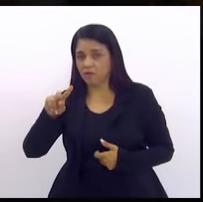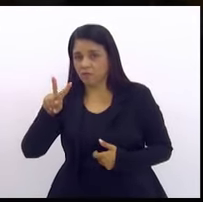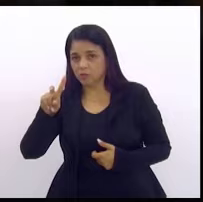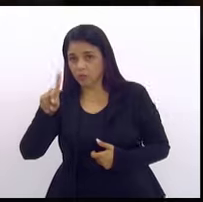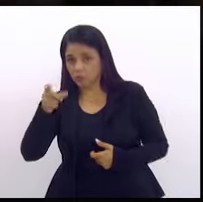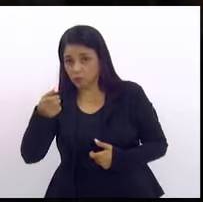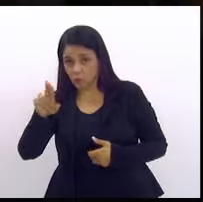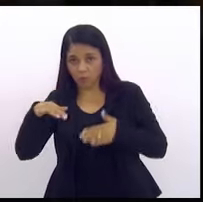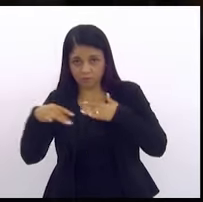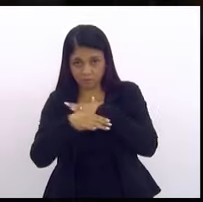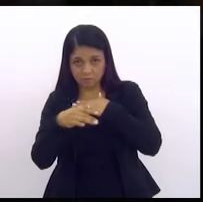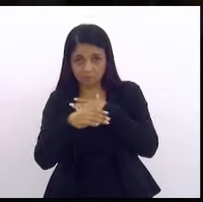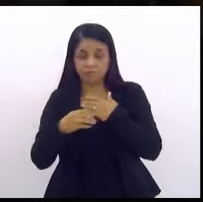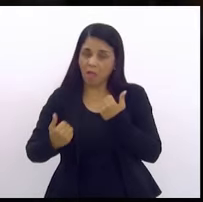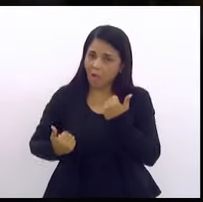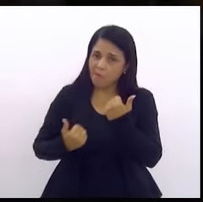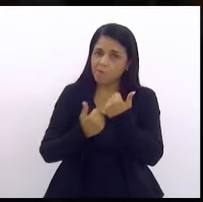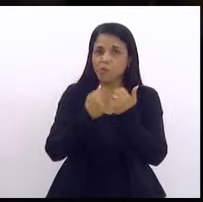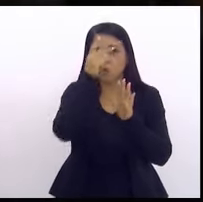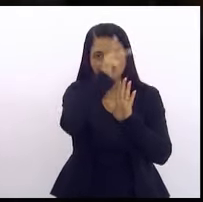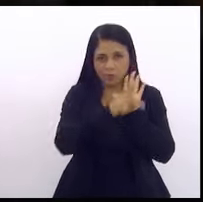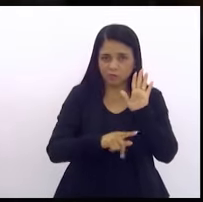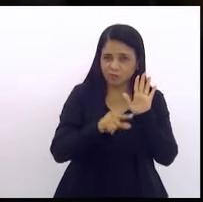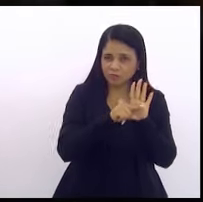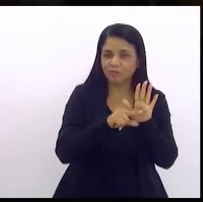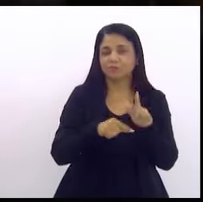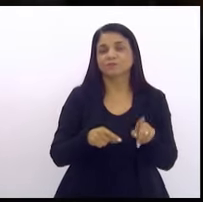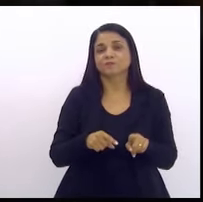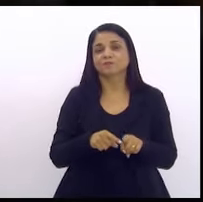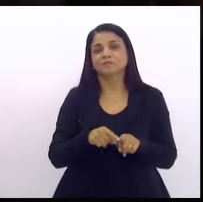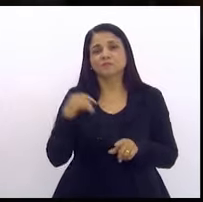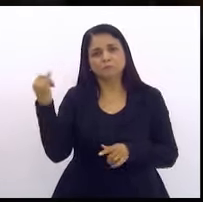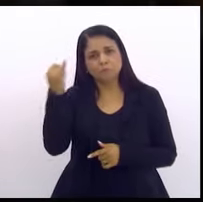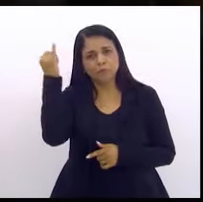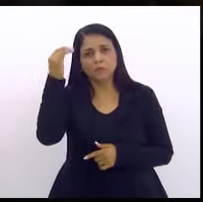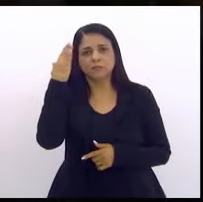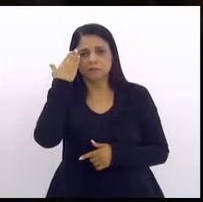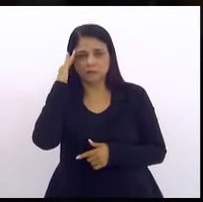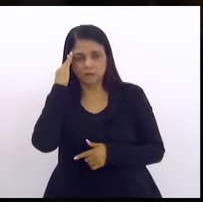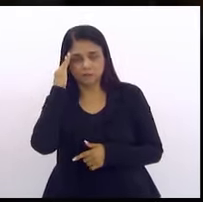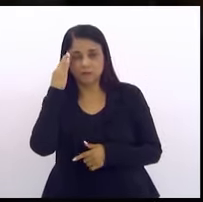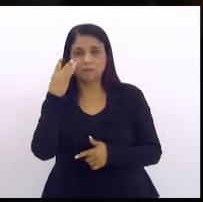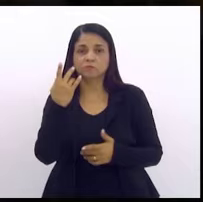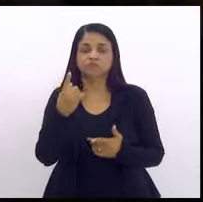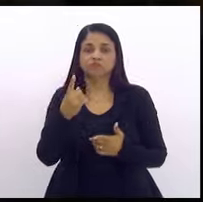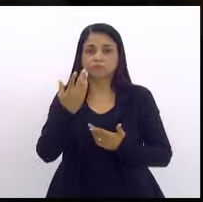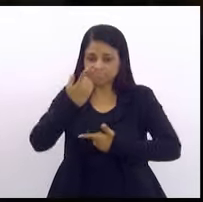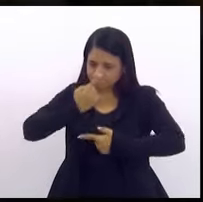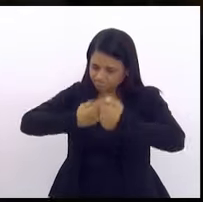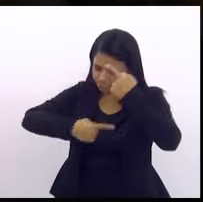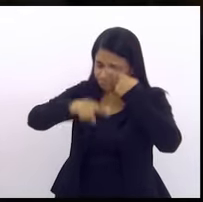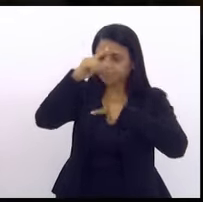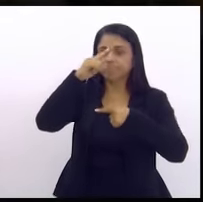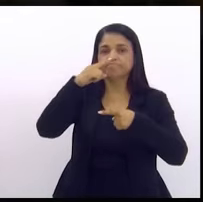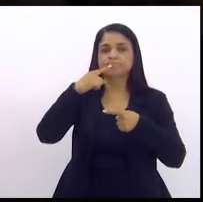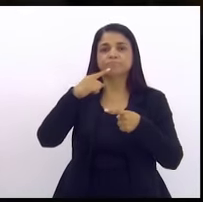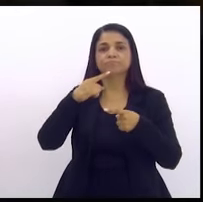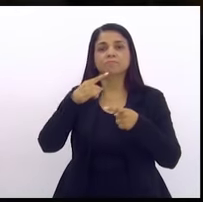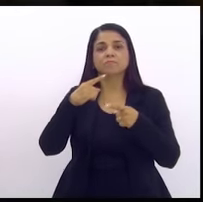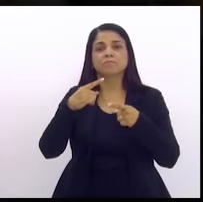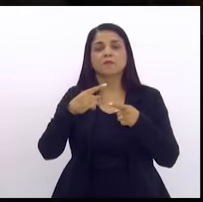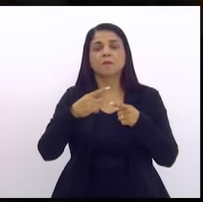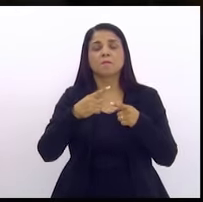projeto, entendendo a importância de superarmos uma lógica que está respaldada